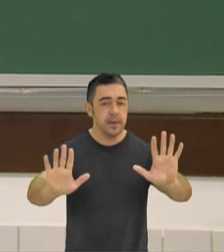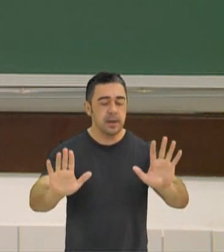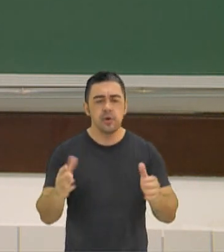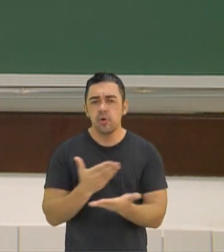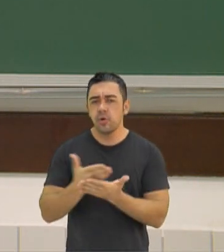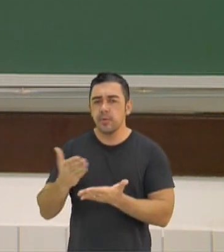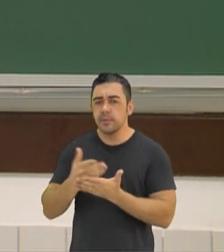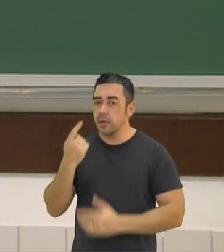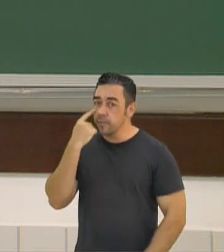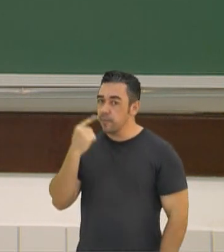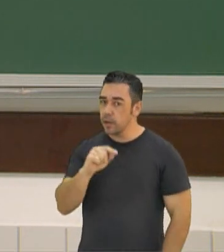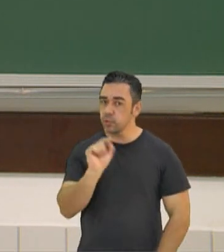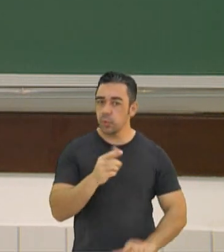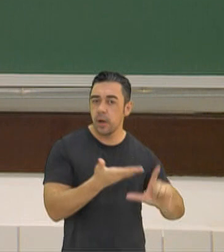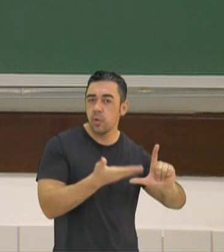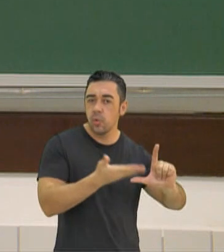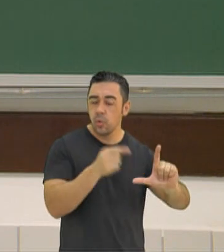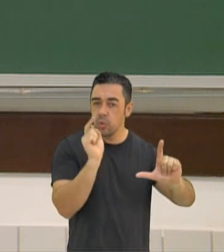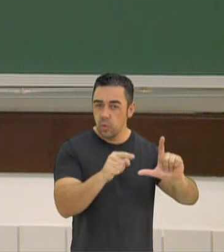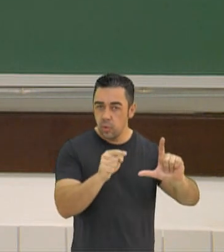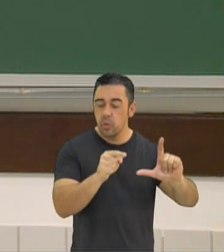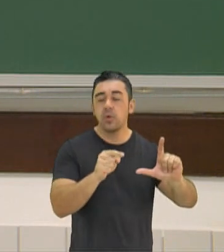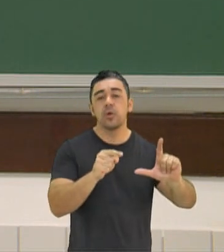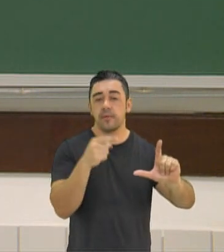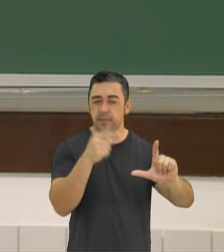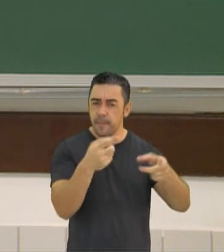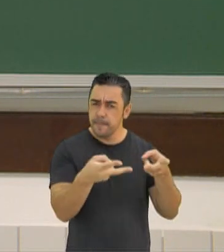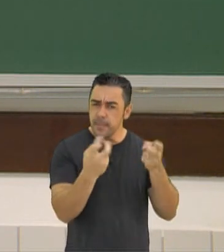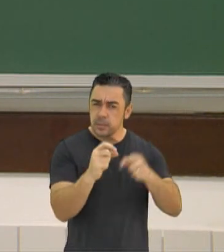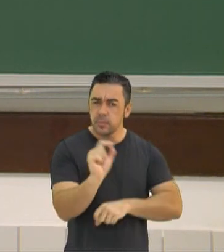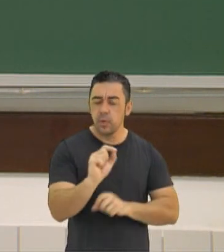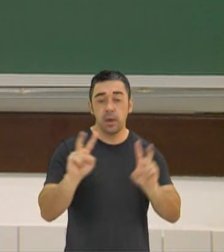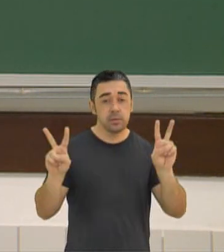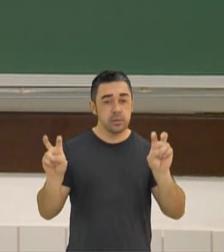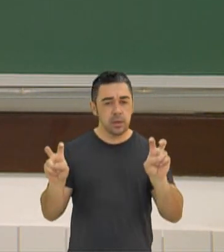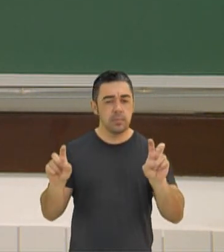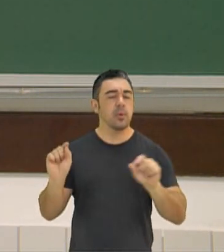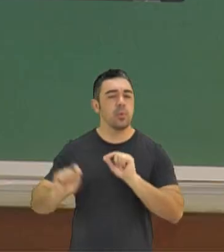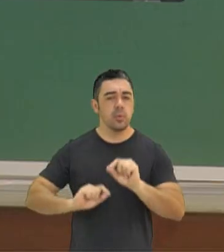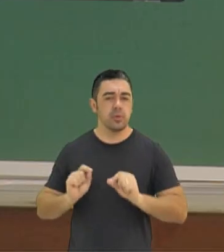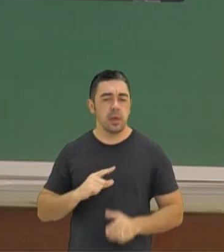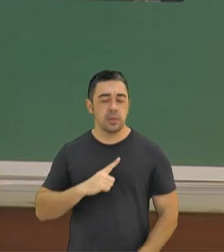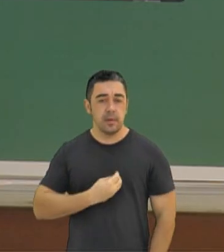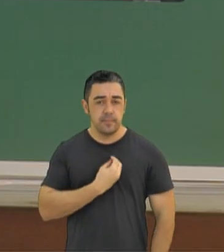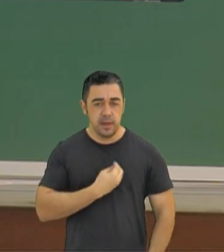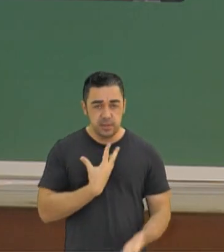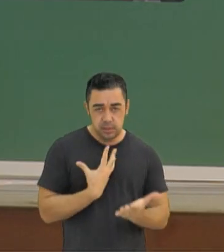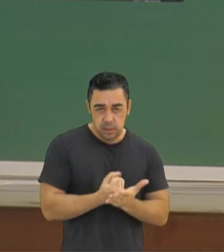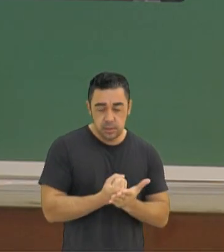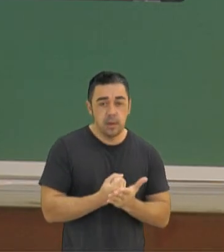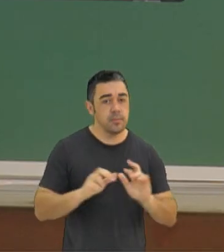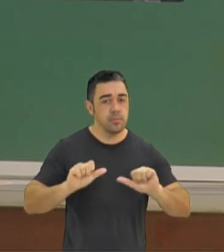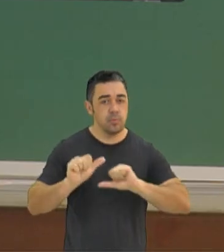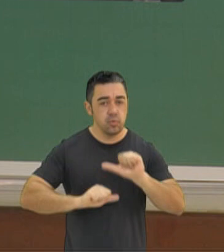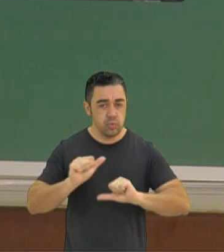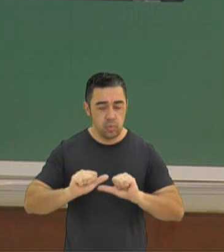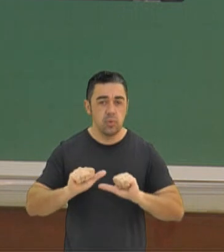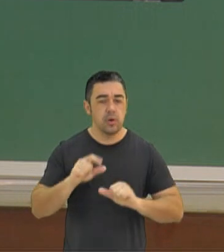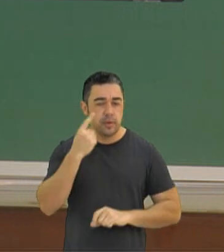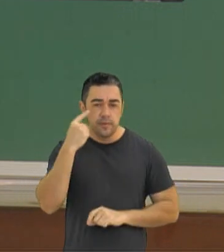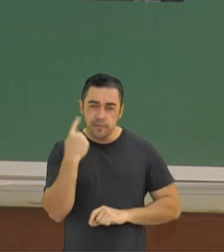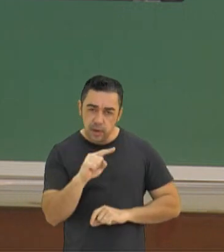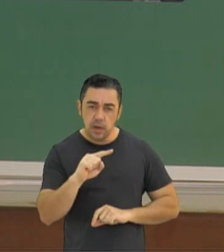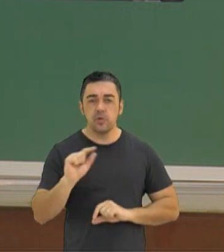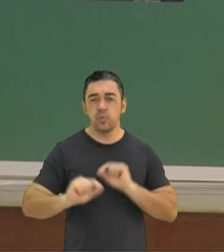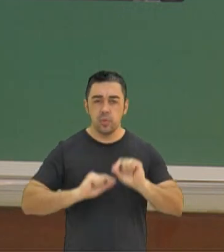vamos observar o Google Classroom. Observe que a temática da frequência mudou. Acesse o link número 1, execute